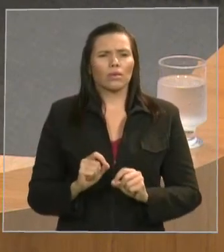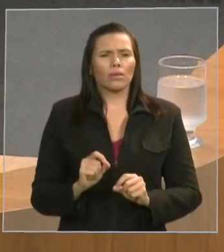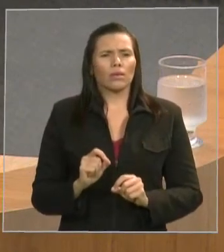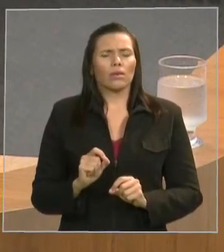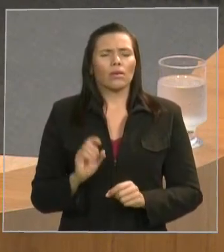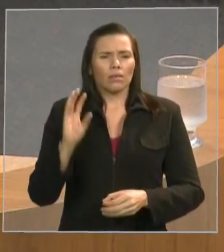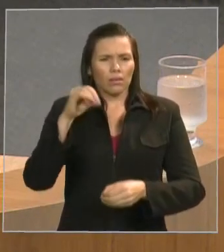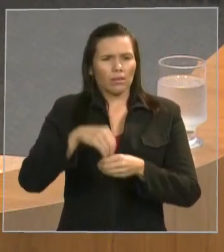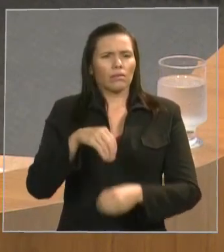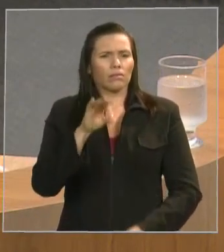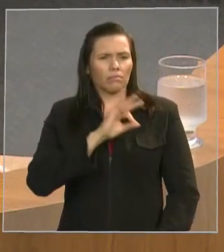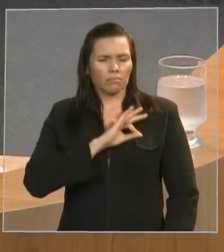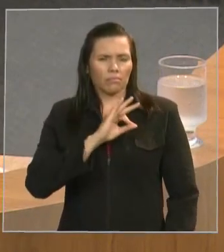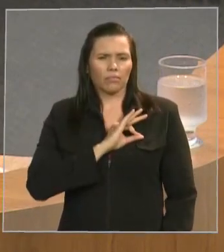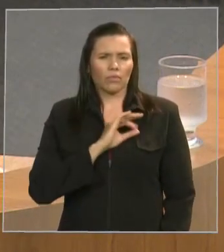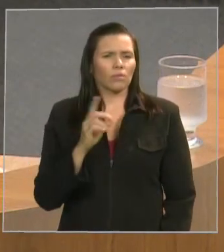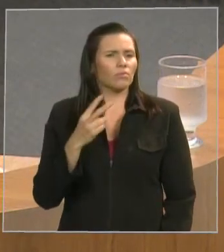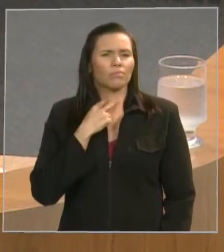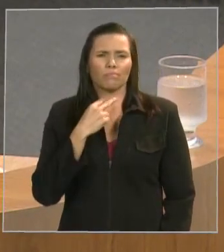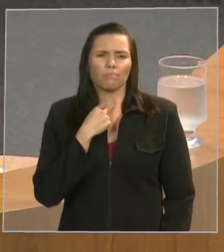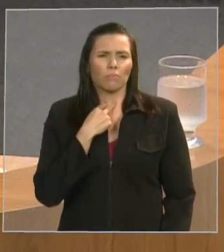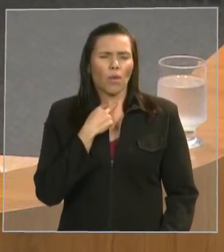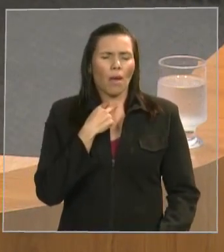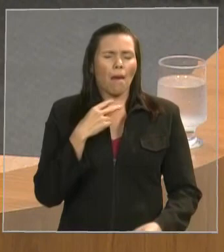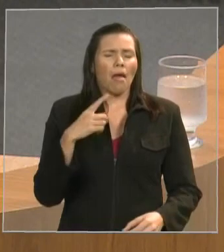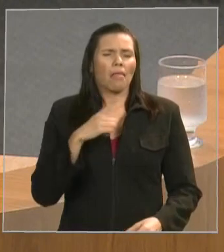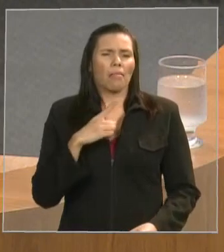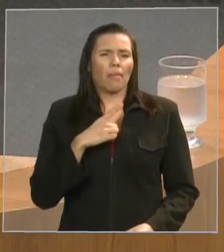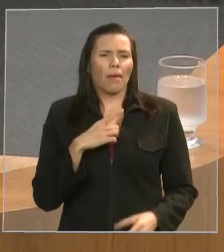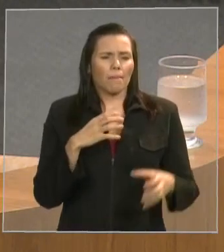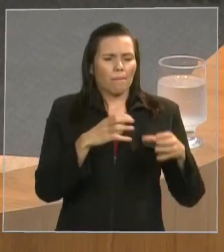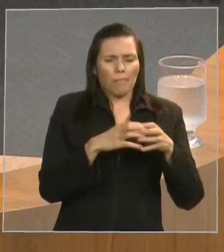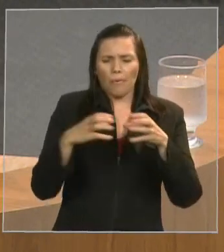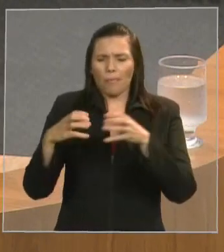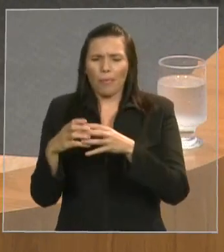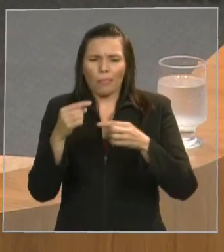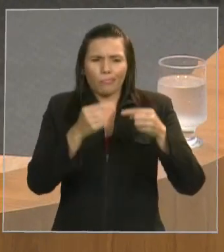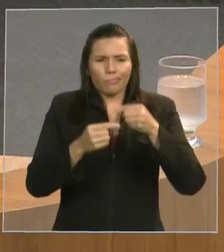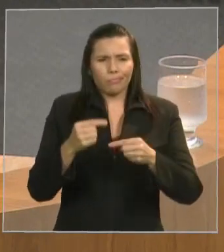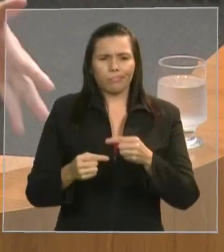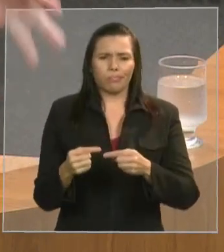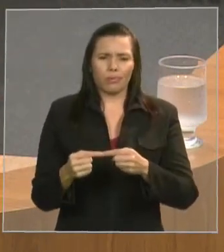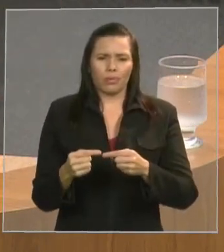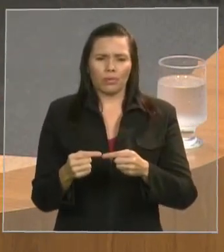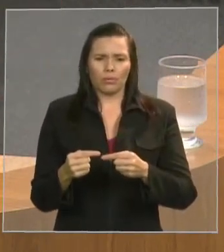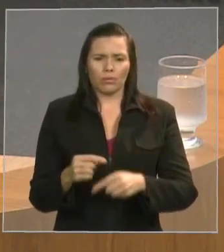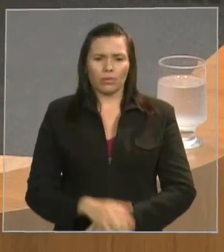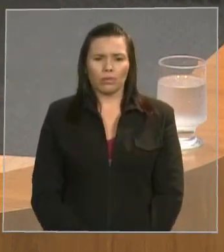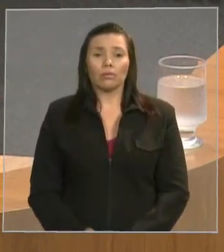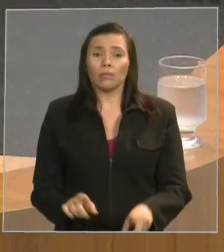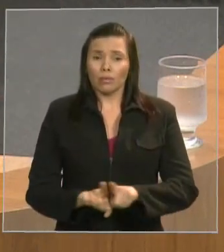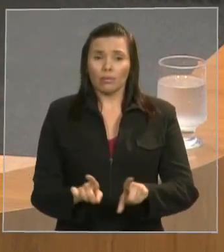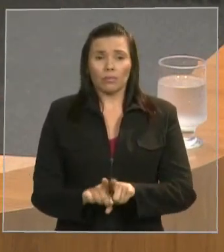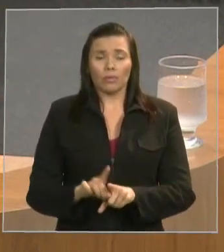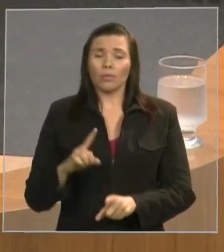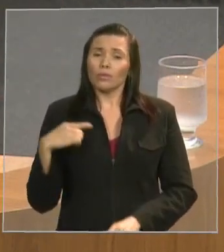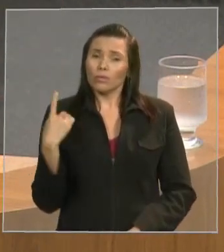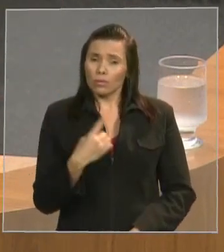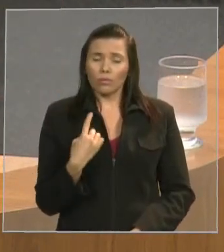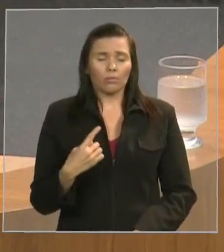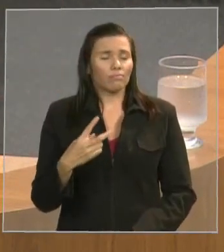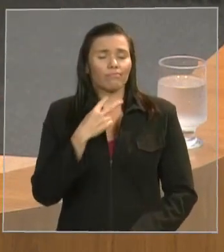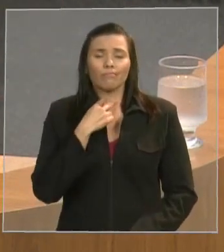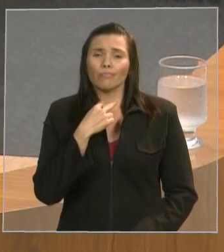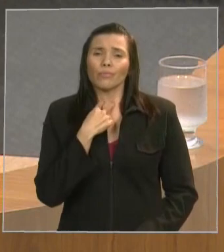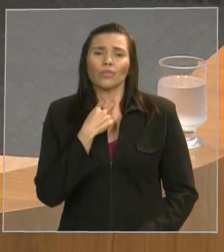norte. E nós não podemos, de jeito nenhum, gente, brilhar em cima da desgraça dos outros. Se o delegado